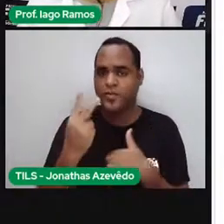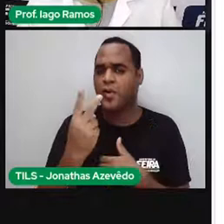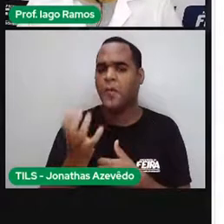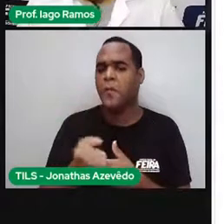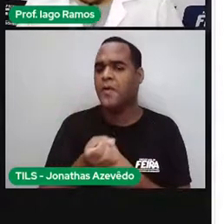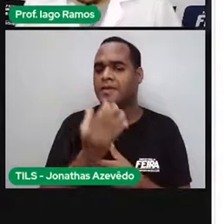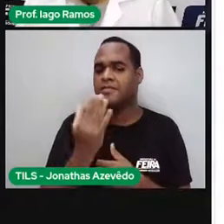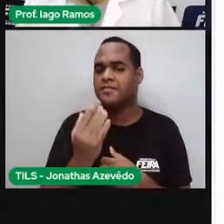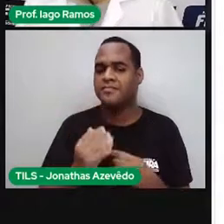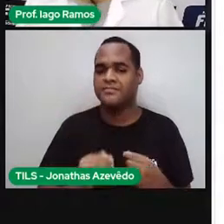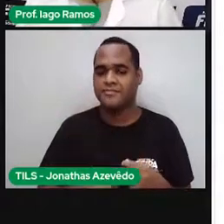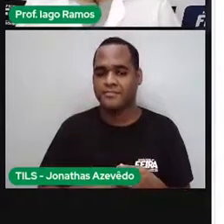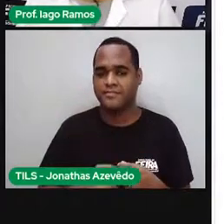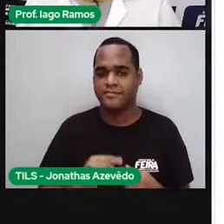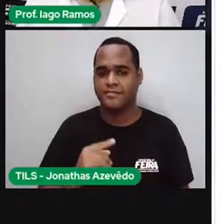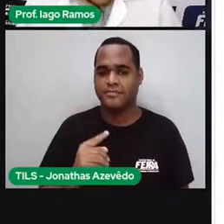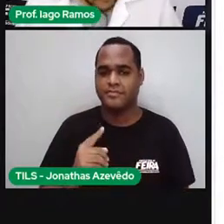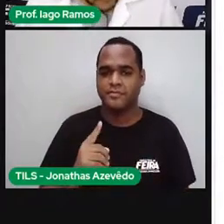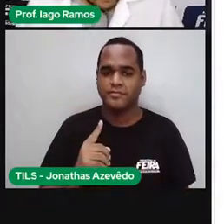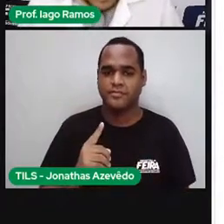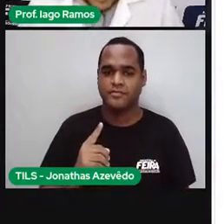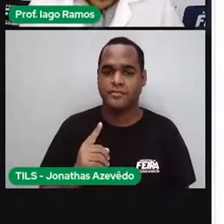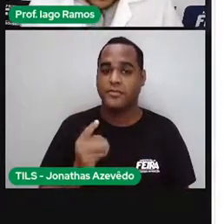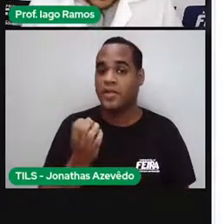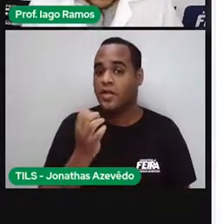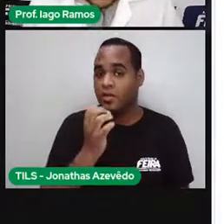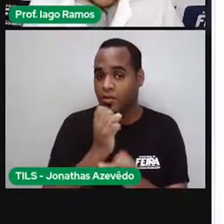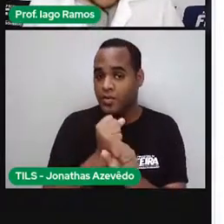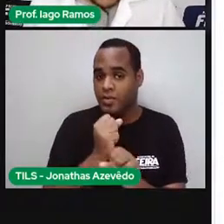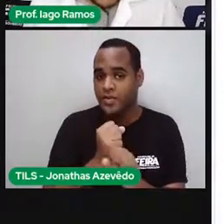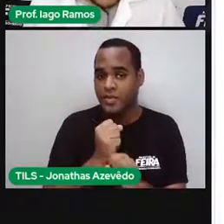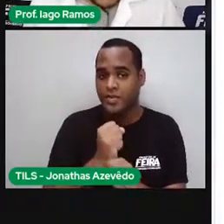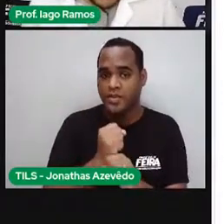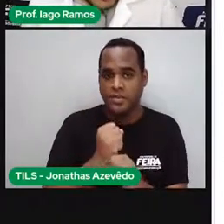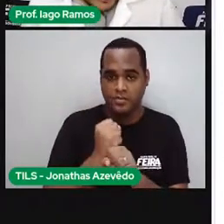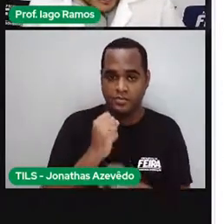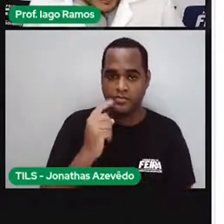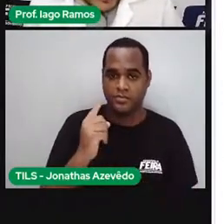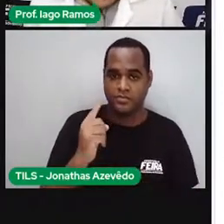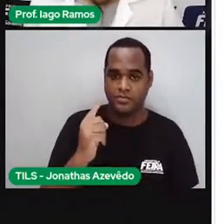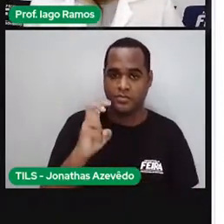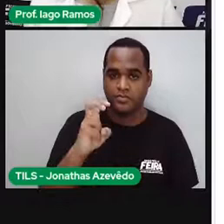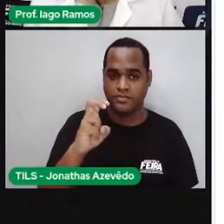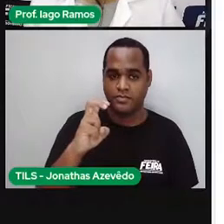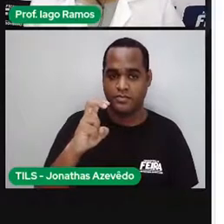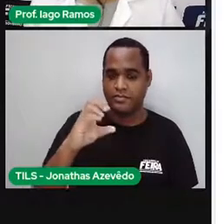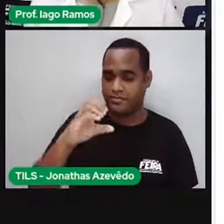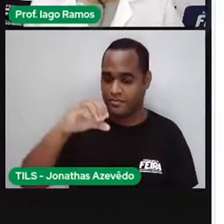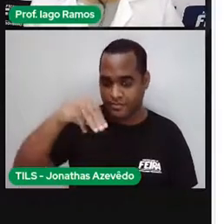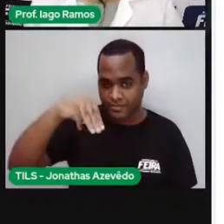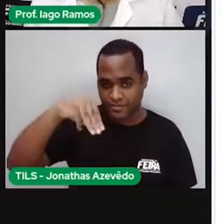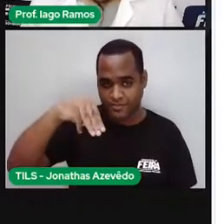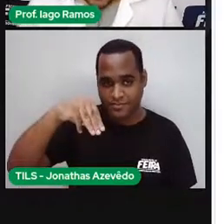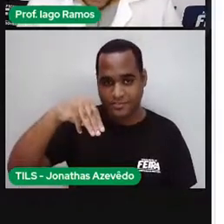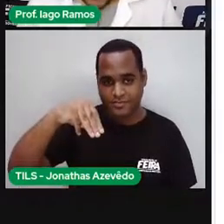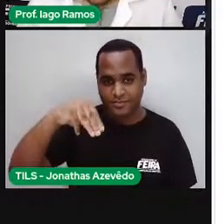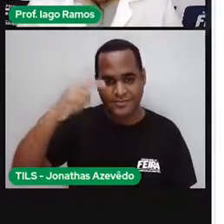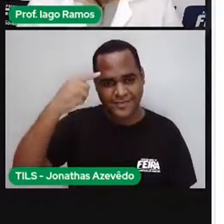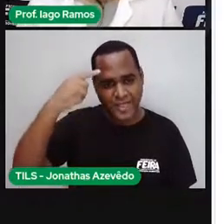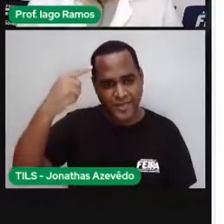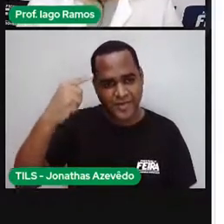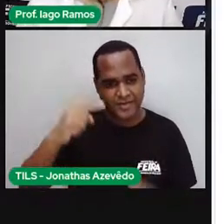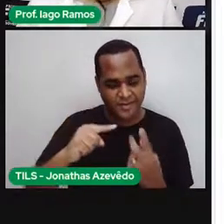vai dar um total de 15 centímetros